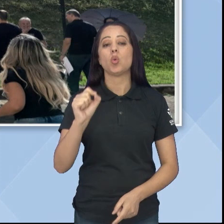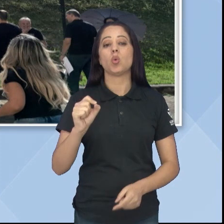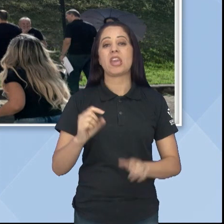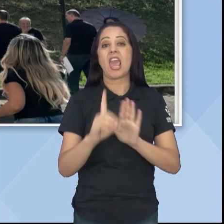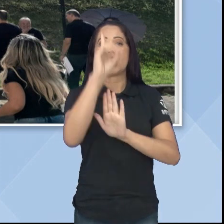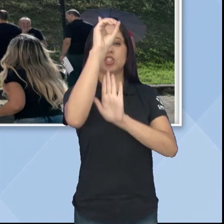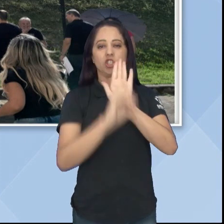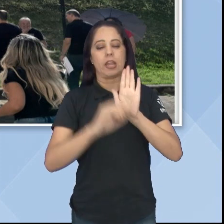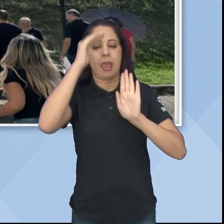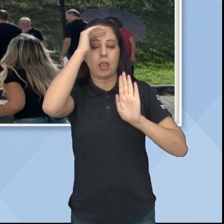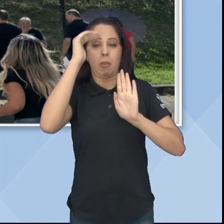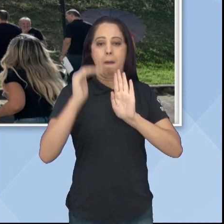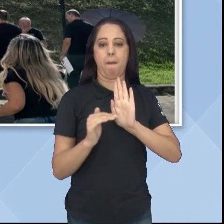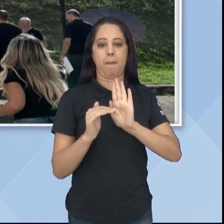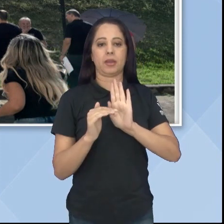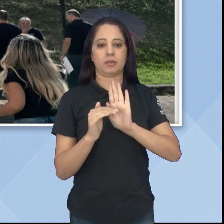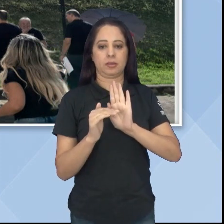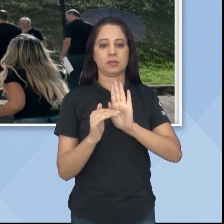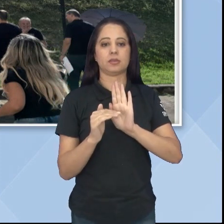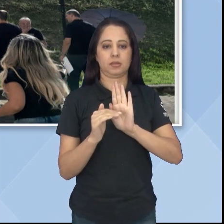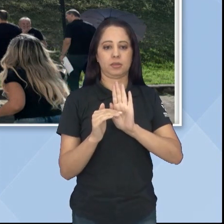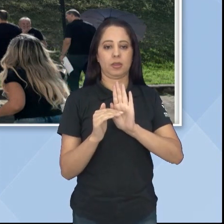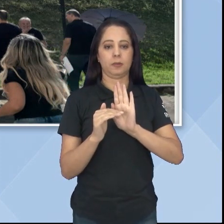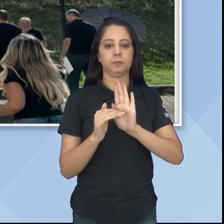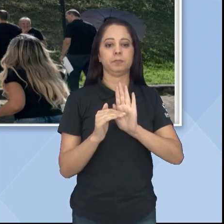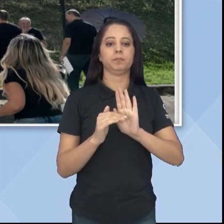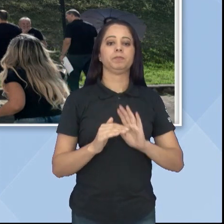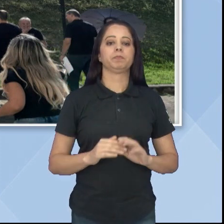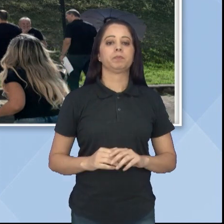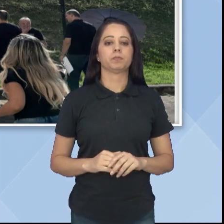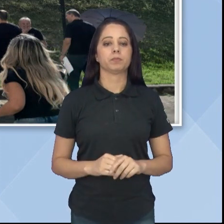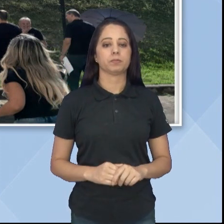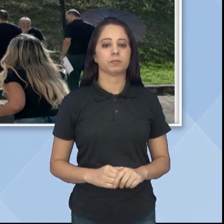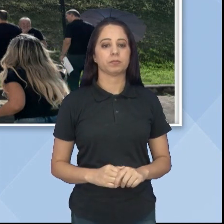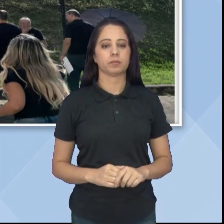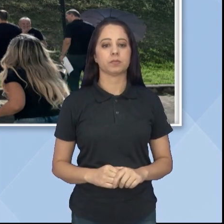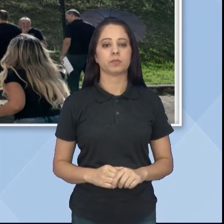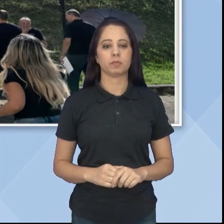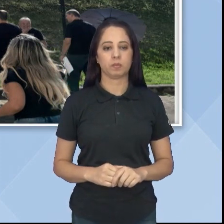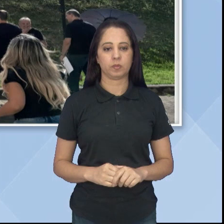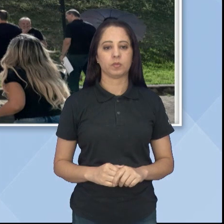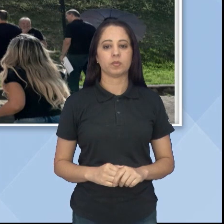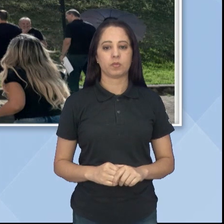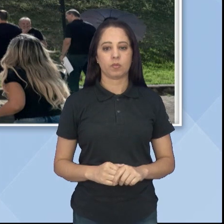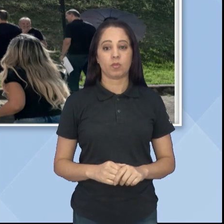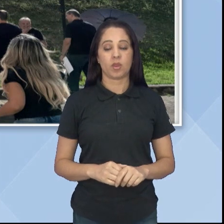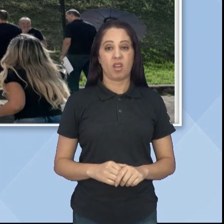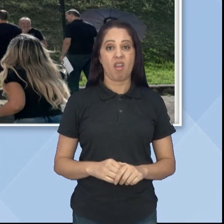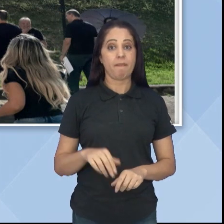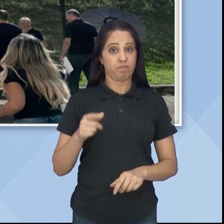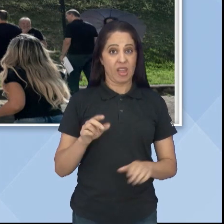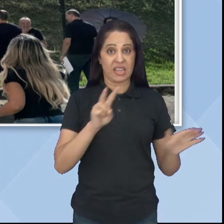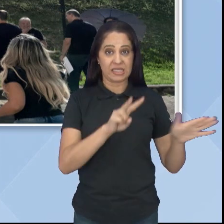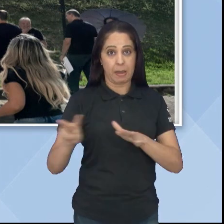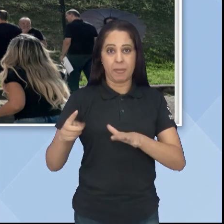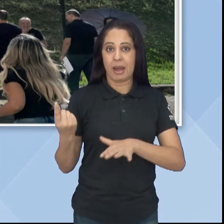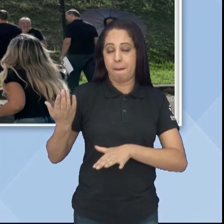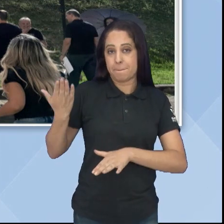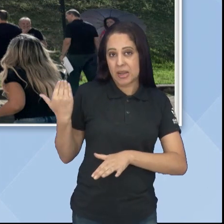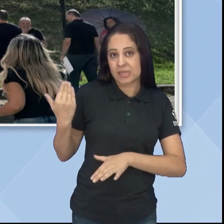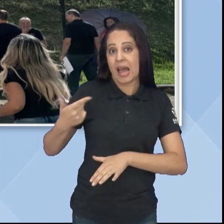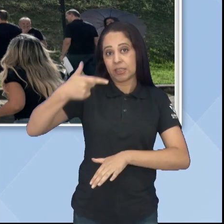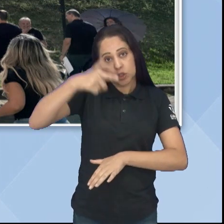direitos deles. Esse é o material com a pauta. Fizeram uma mobilização a semana passada